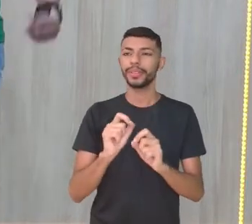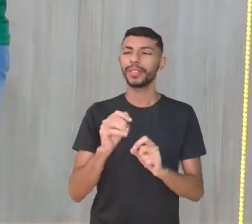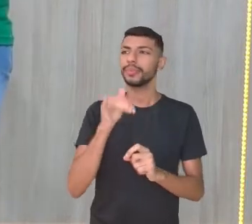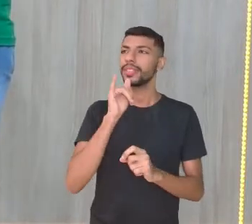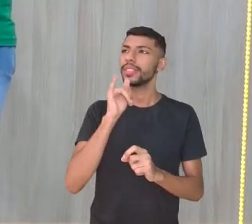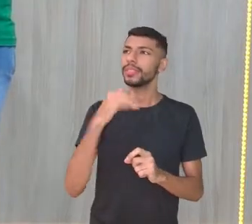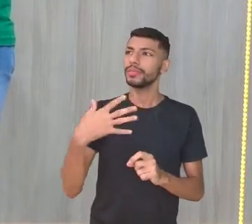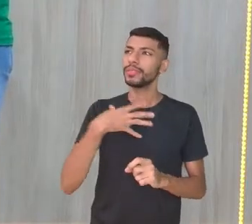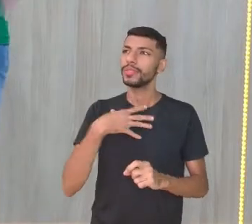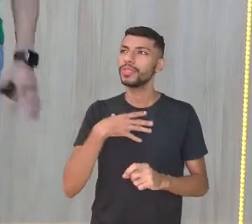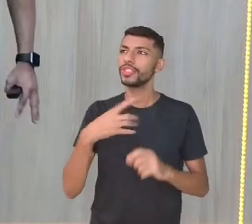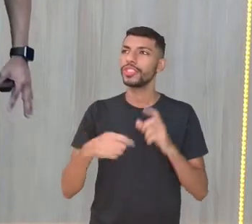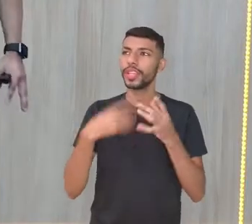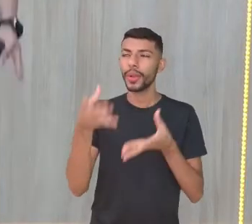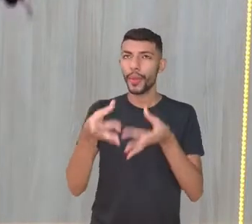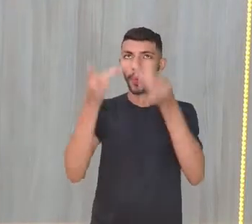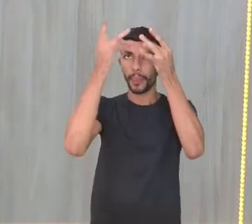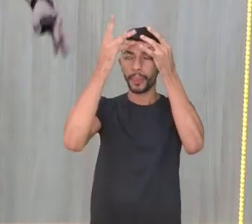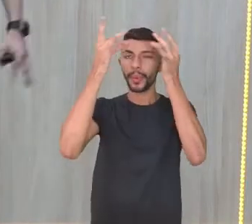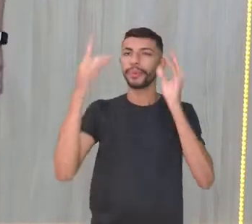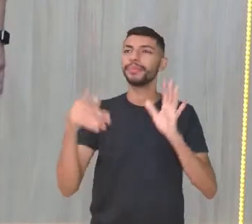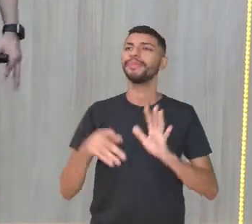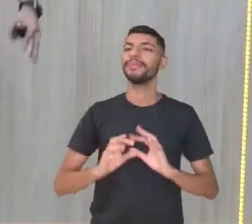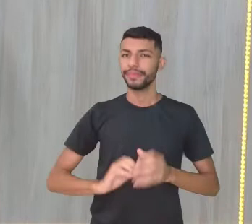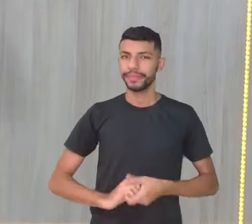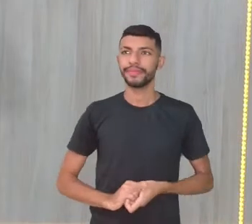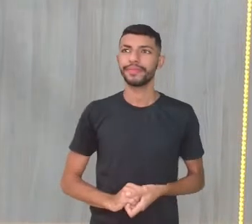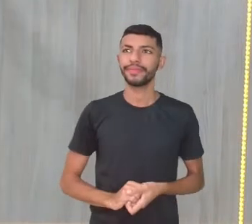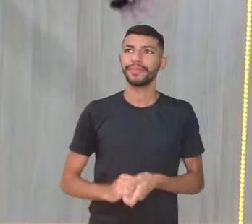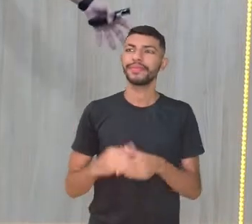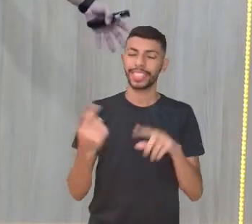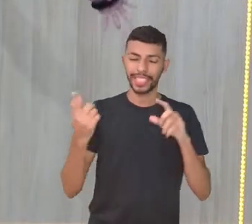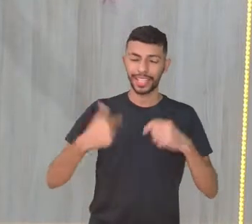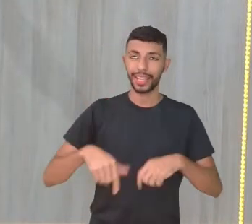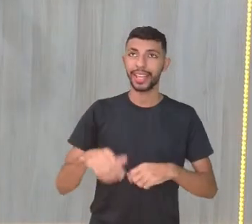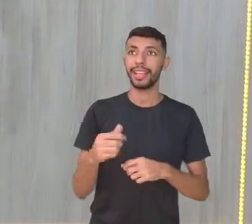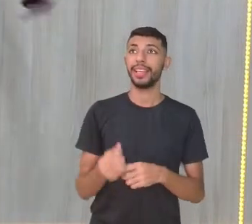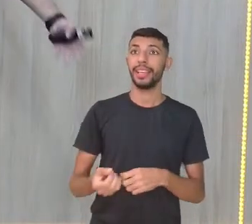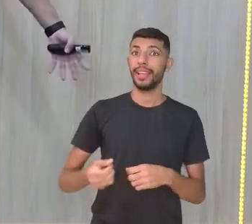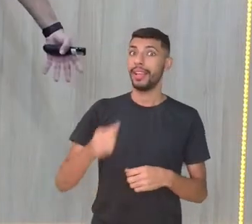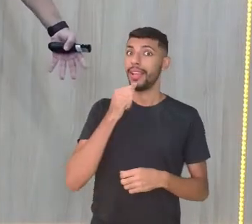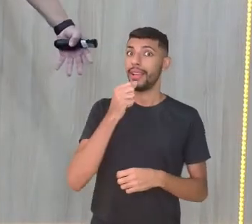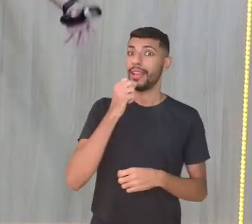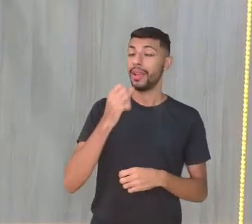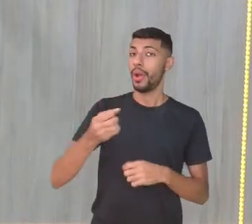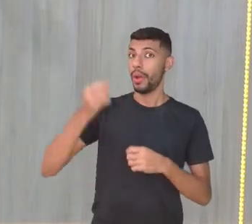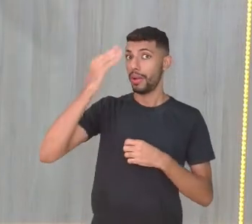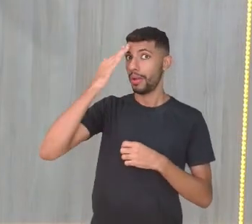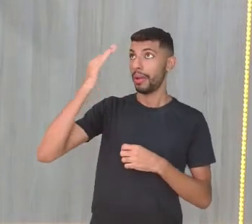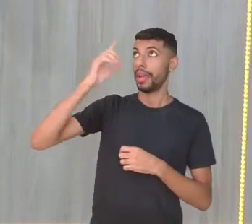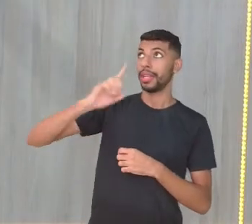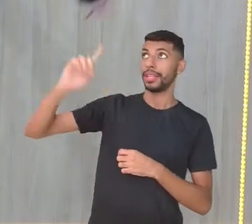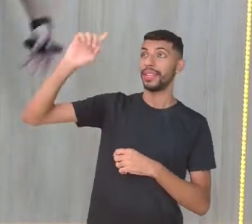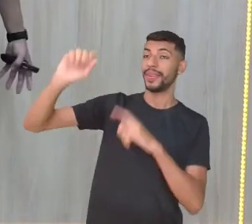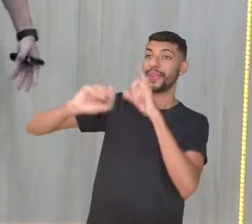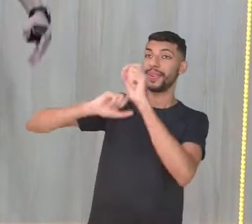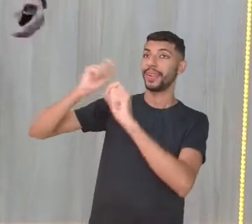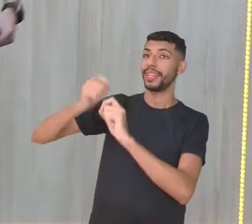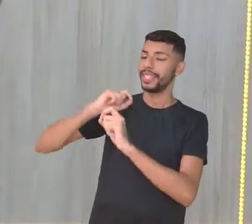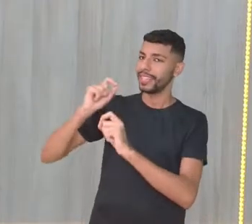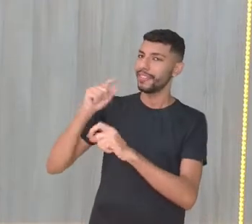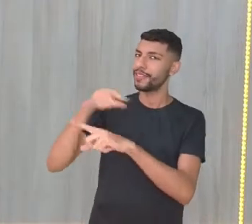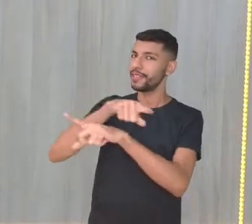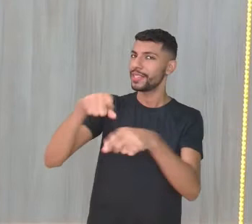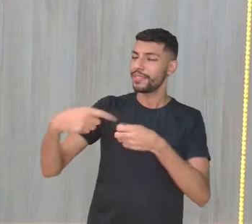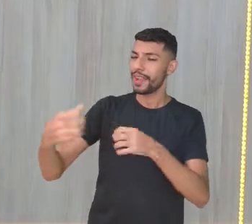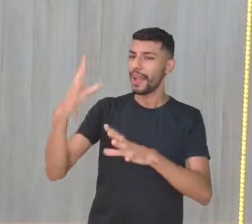fica fixado aí na sua mente. E graças a Deus, sem modéstia, né, você vai aprender comigo.